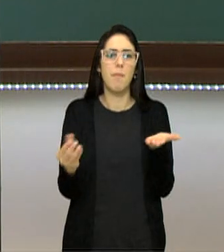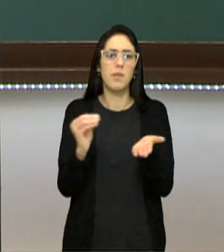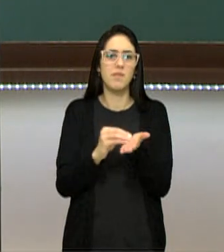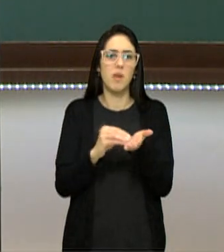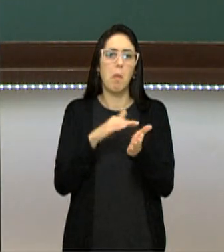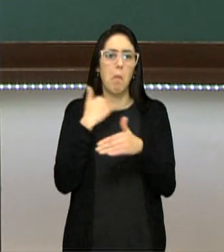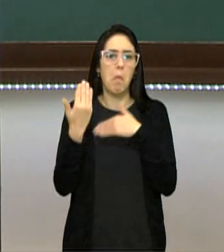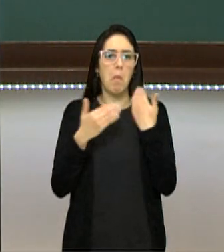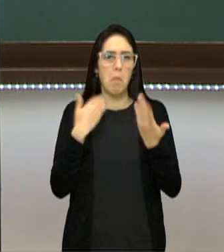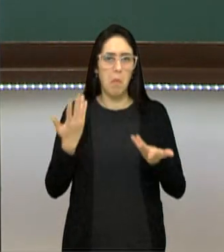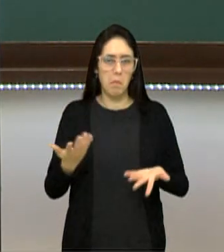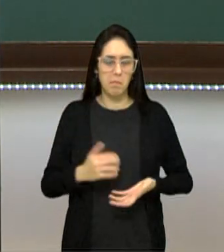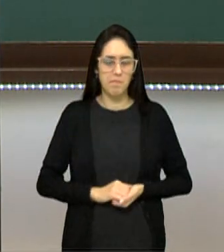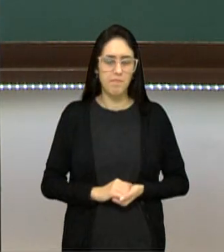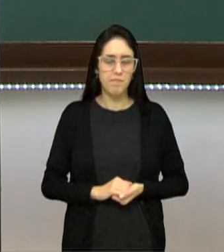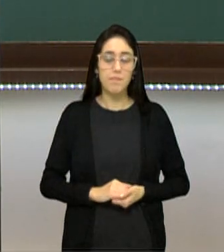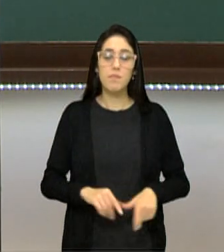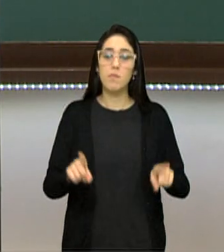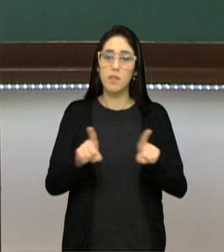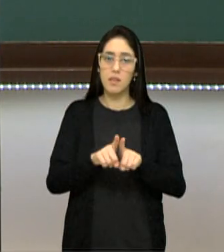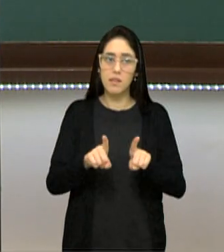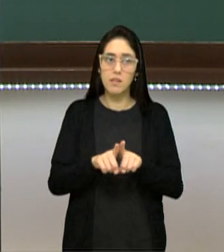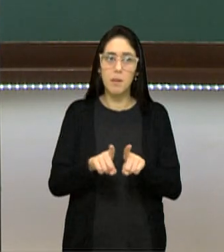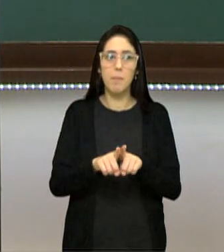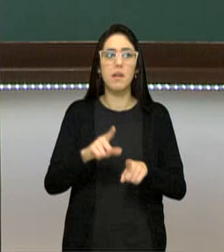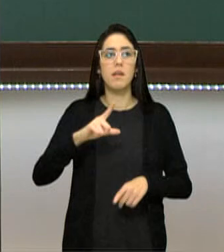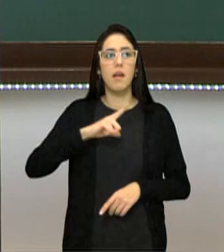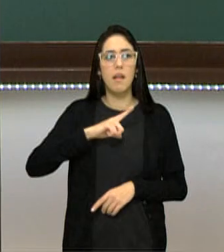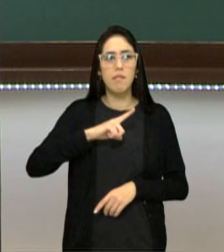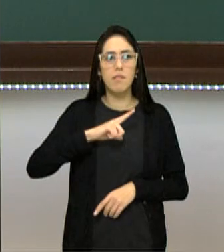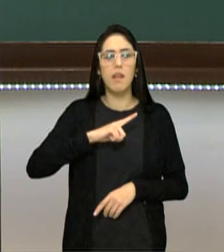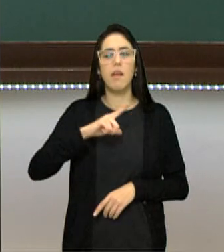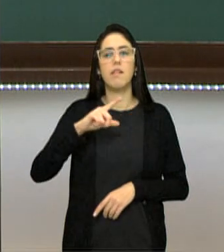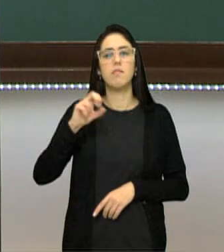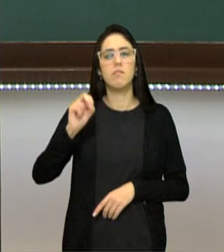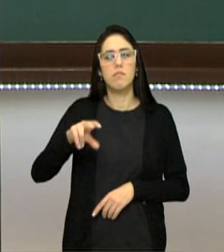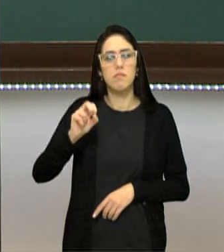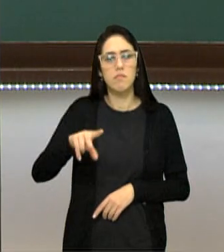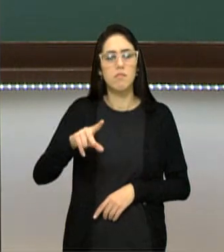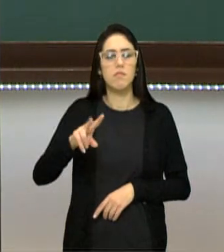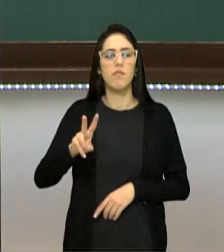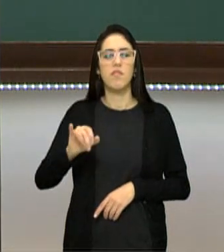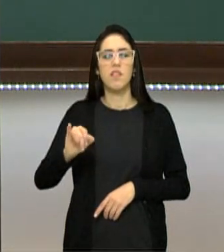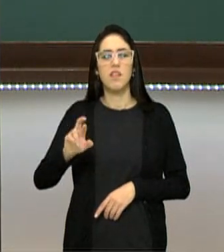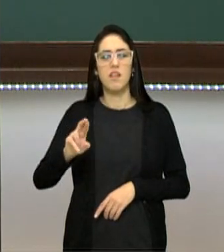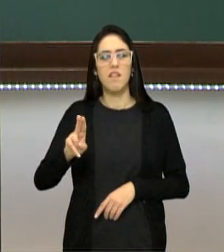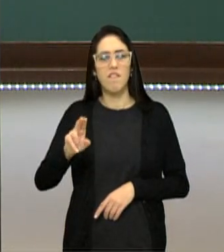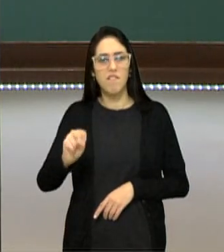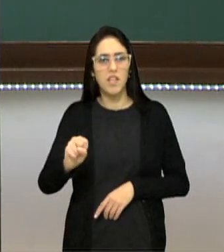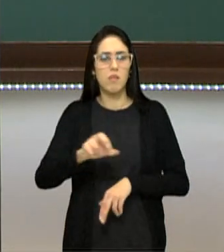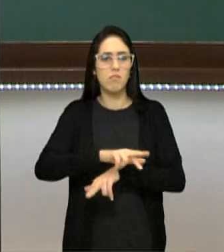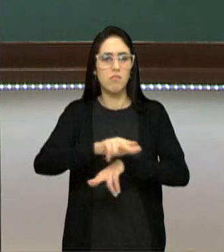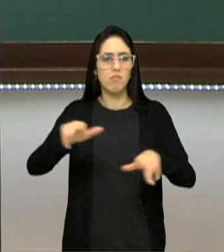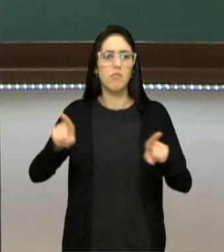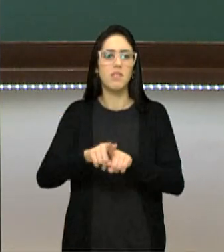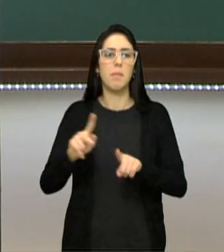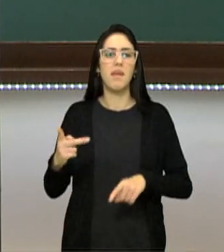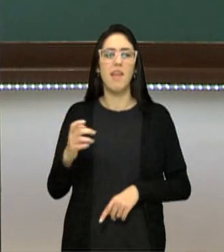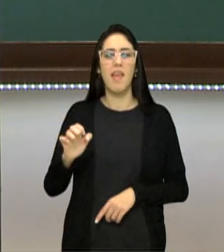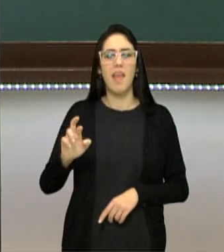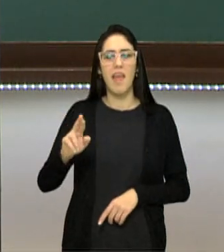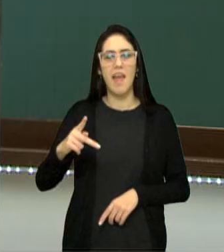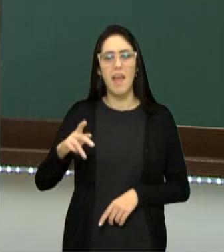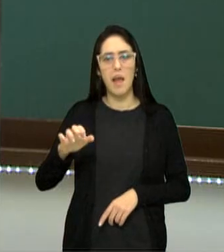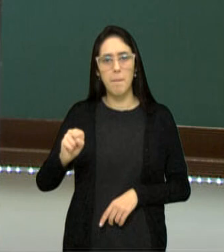nesse processo. Por outro lado, o lúpus eritematoso, infecções viróticas prolongadas, como por exemplo o herpes vírus e